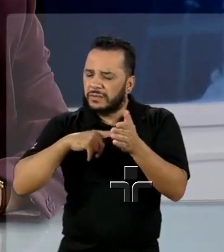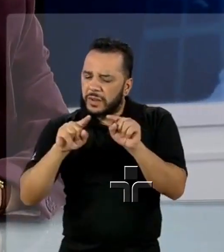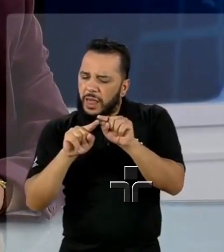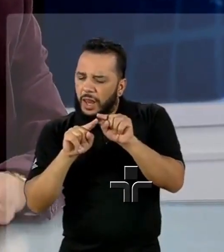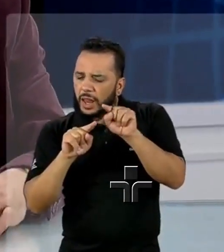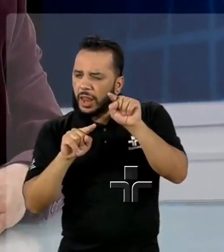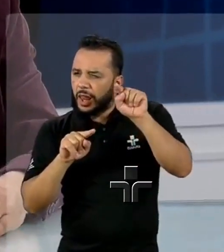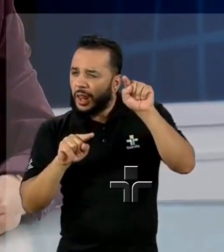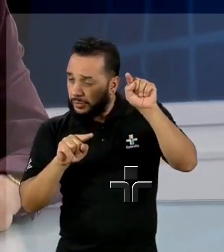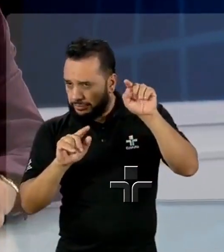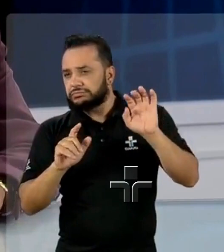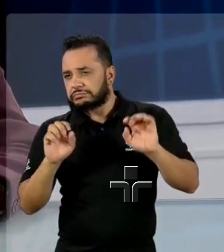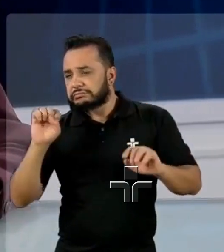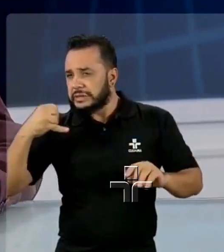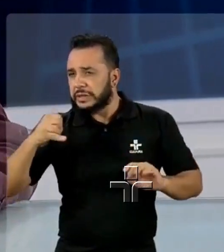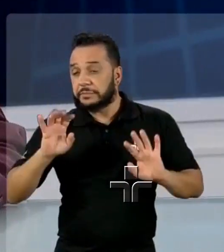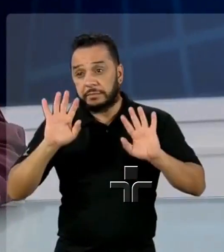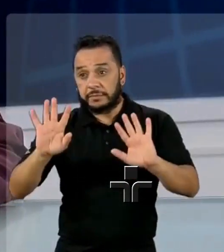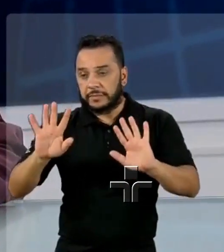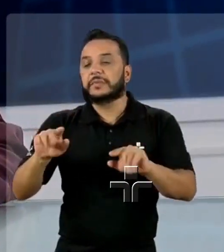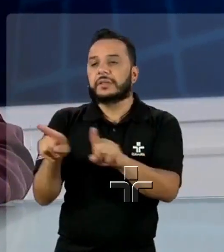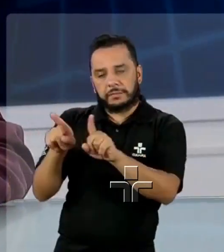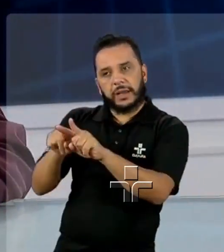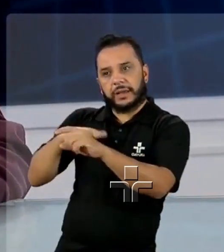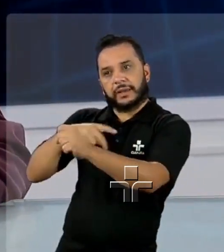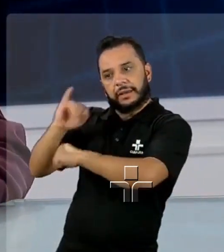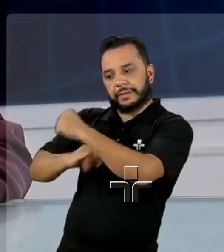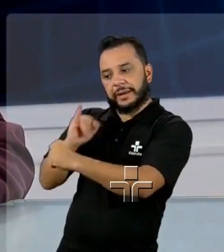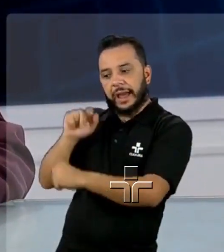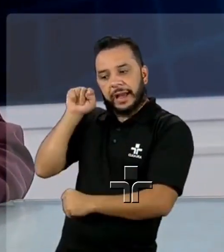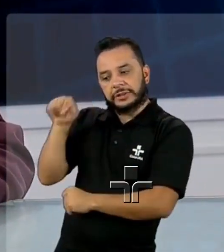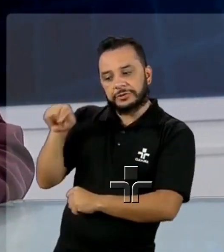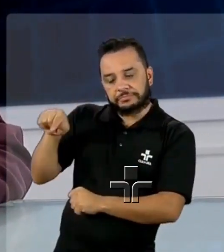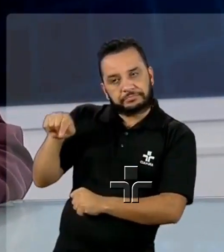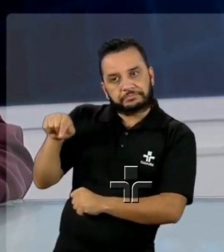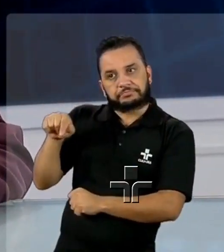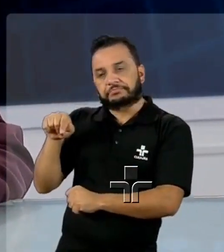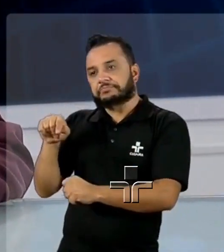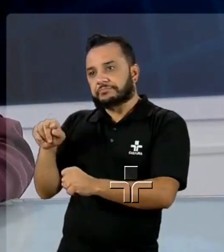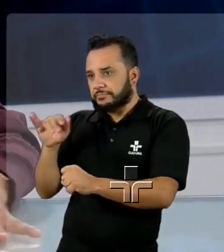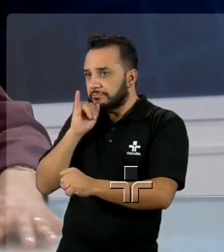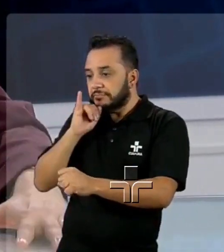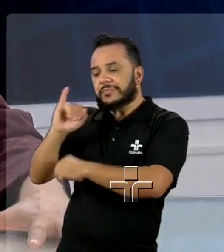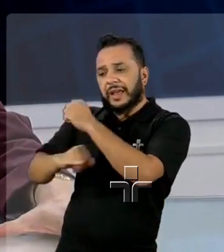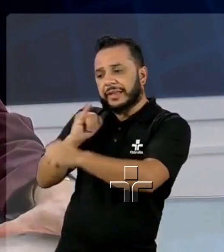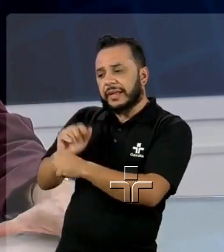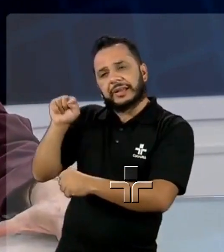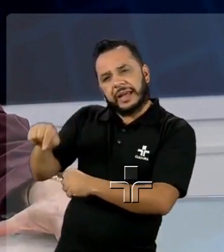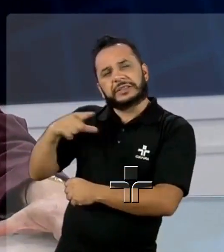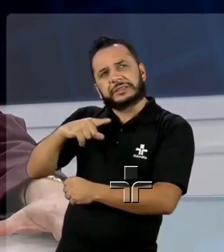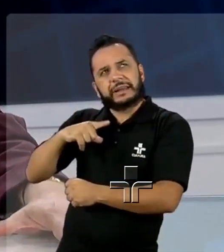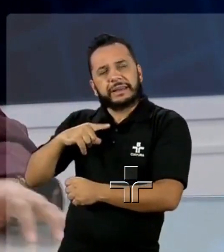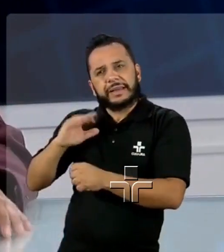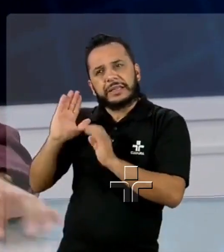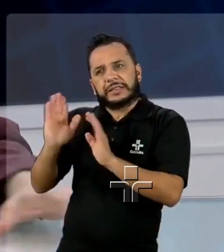pareça contraditório, é que as mídias sociais, que são a experiência técnica ao lado